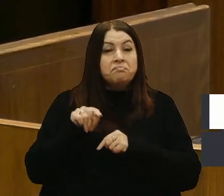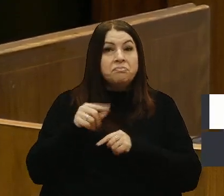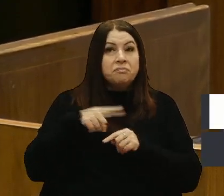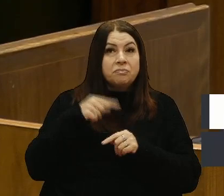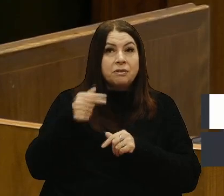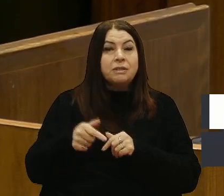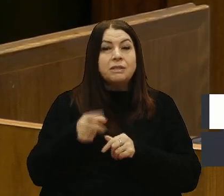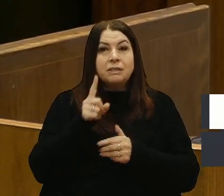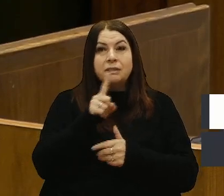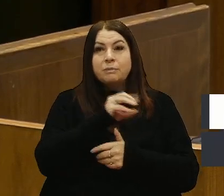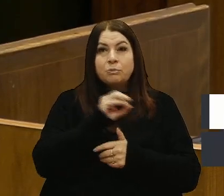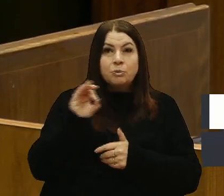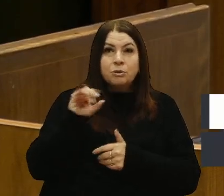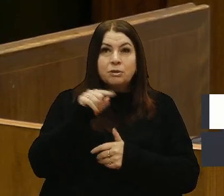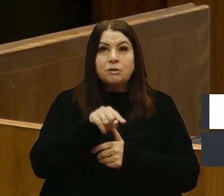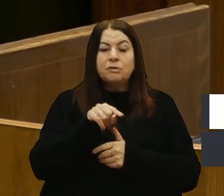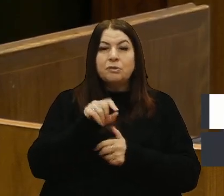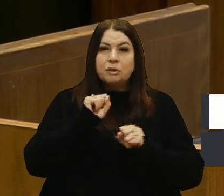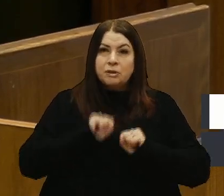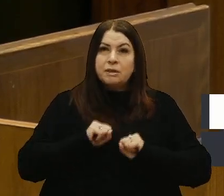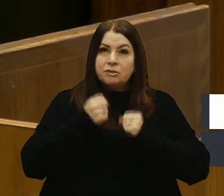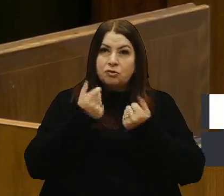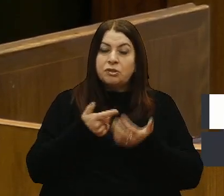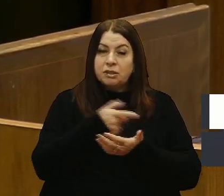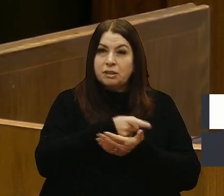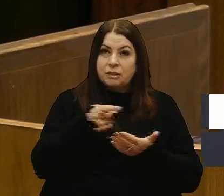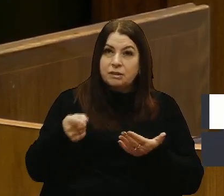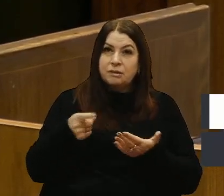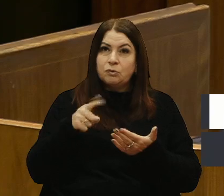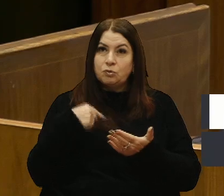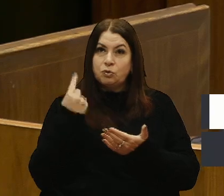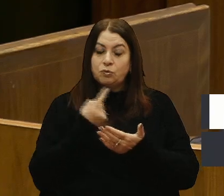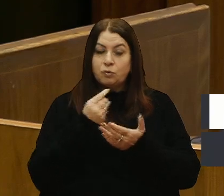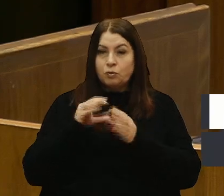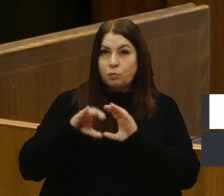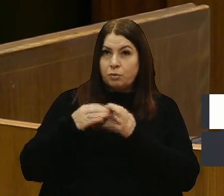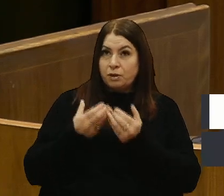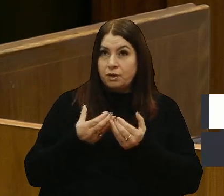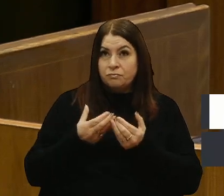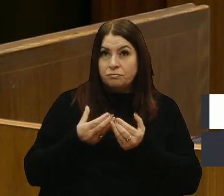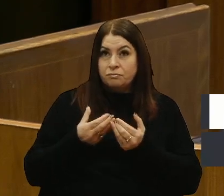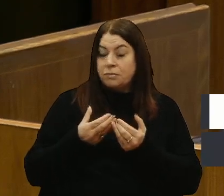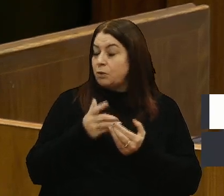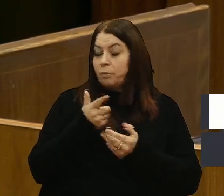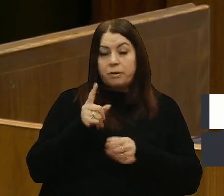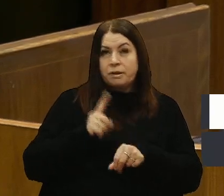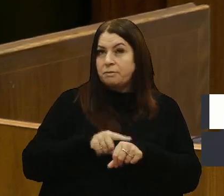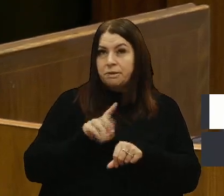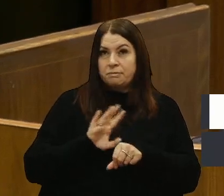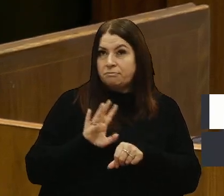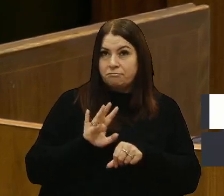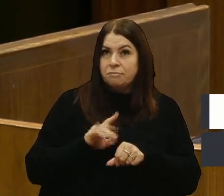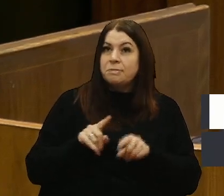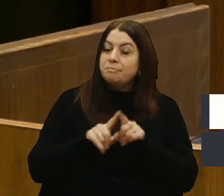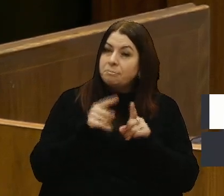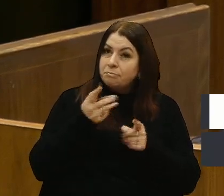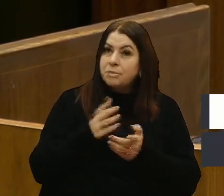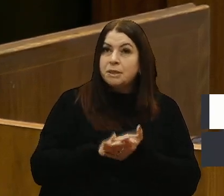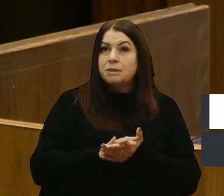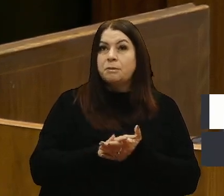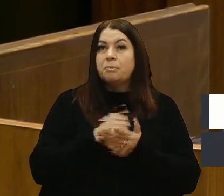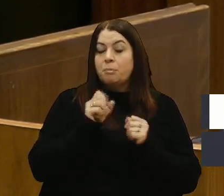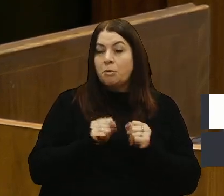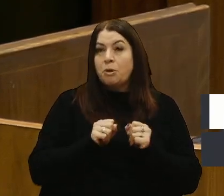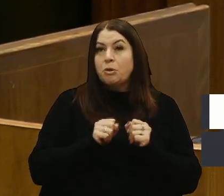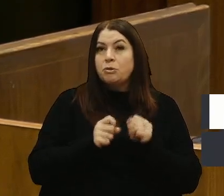está 100% dedicado aqui à nossa comunidade? A gente não tem tempo. Mas a gente